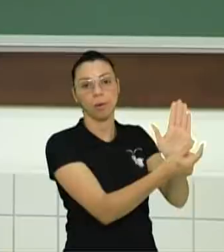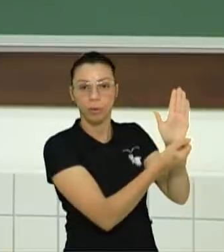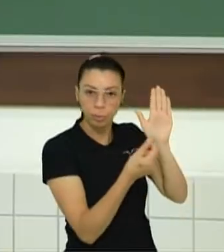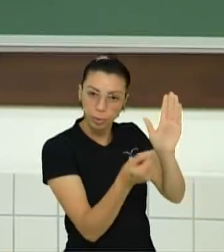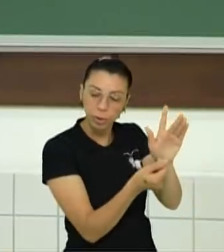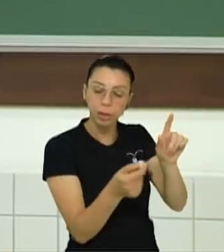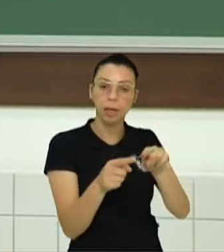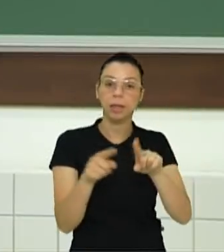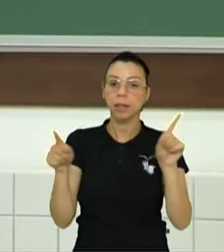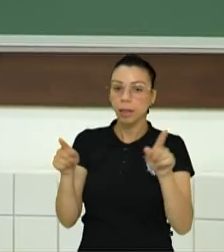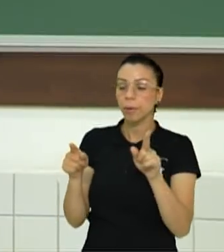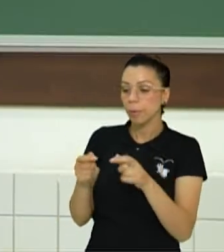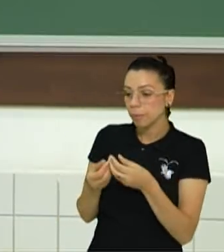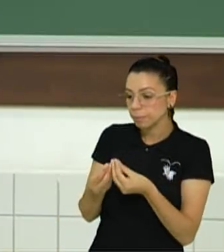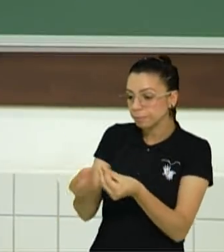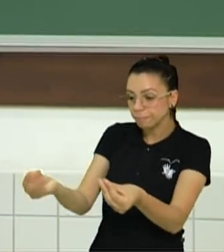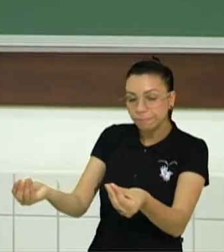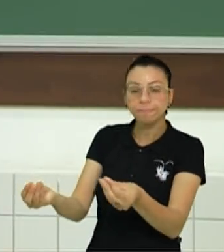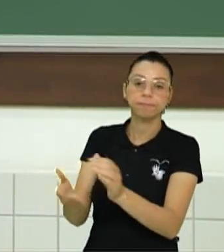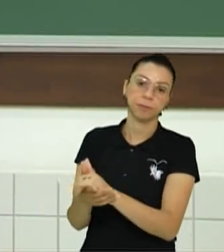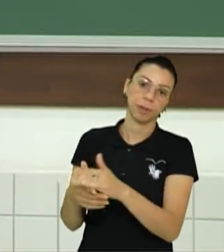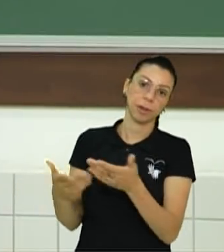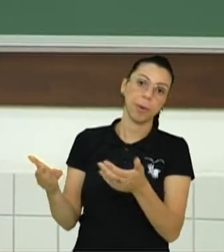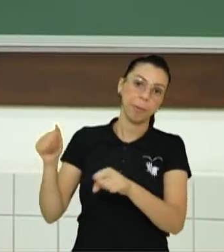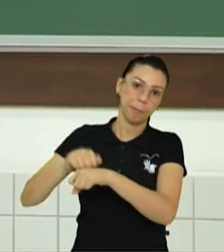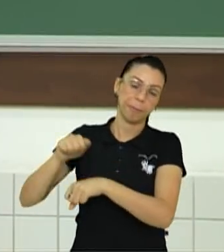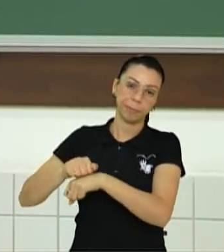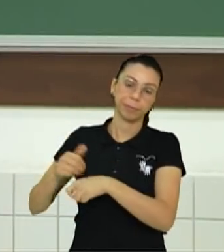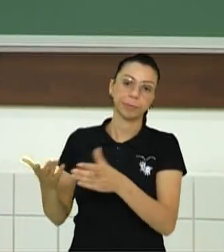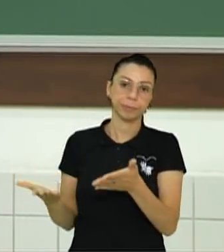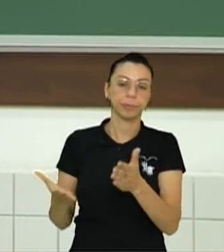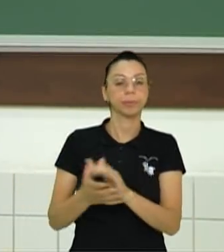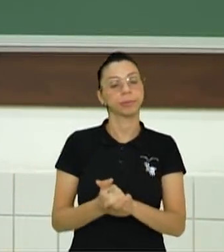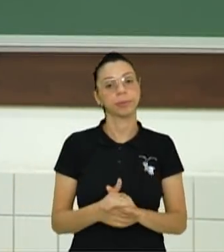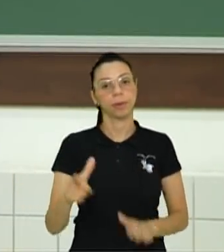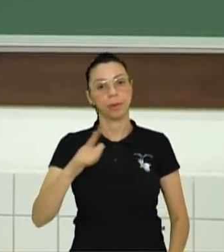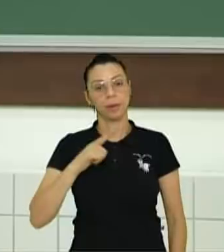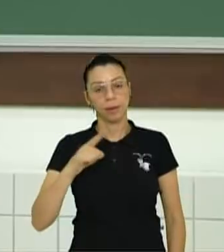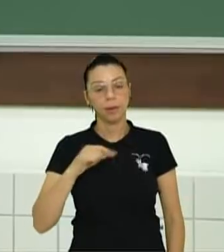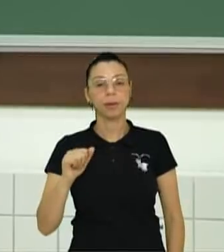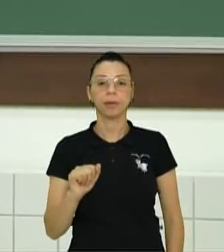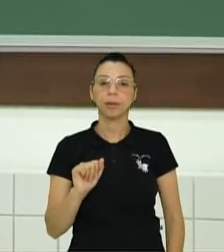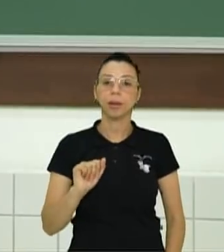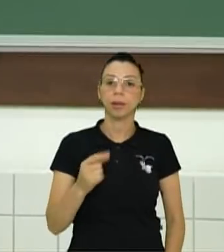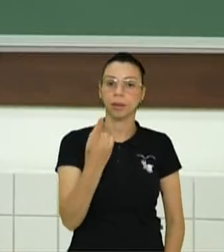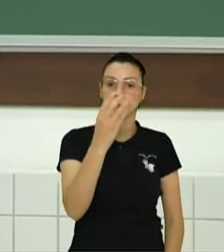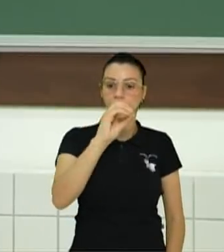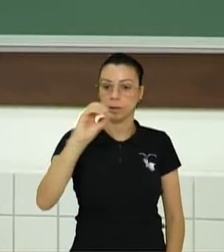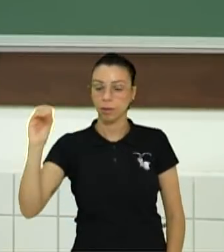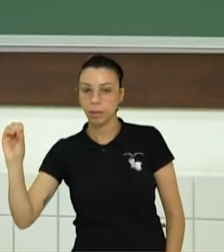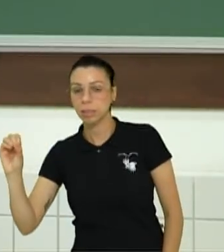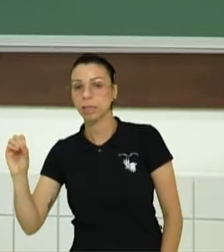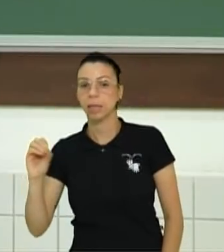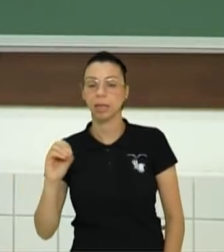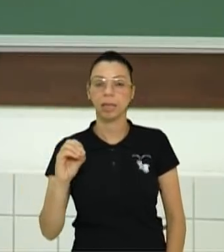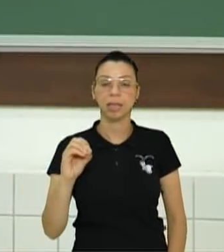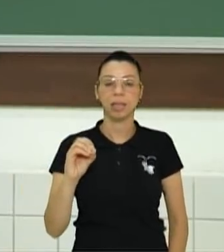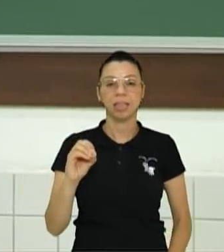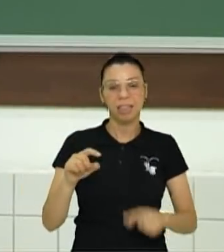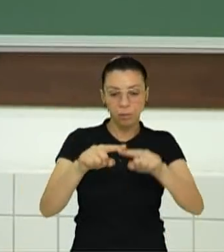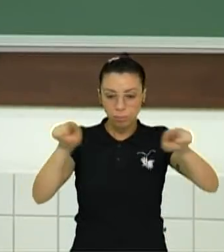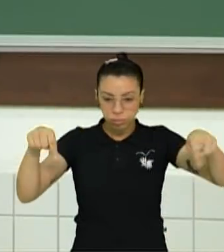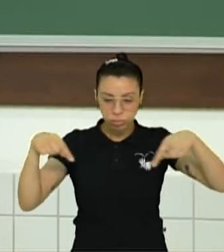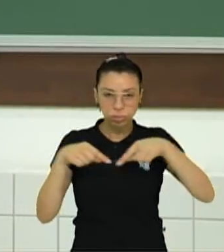tivessem condições acima desse número. E vamos lá, hein? 120, olha, se eu tivesse 100 hectares, eu teria, vamos lá,